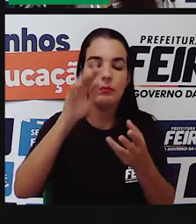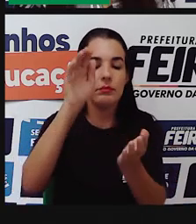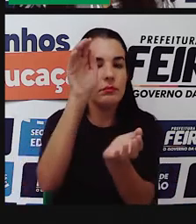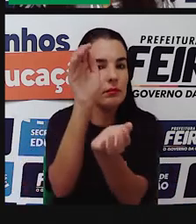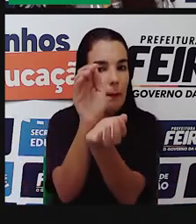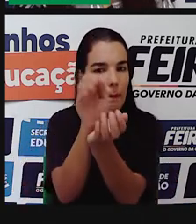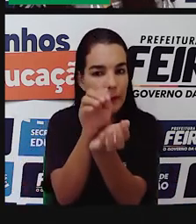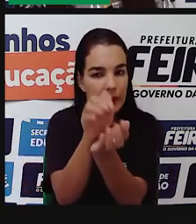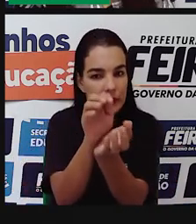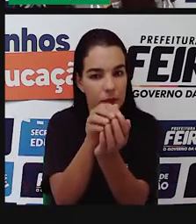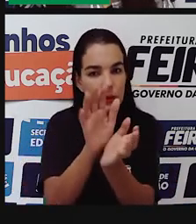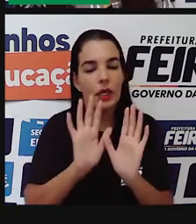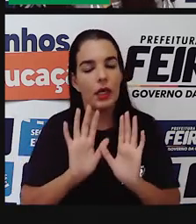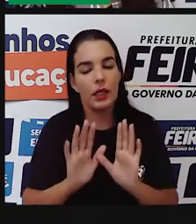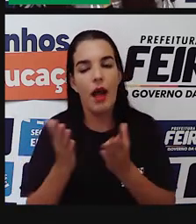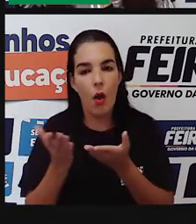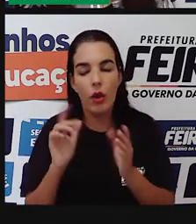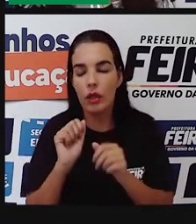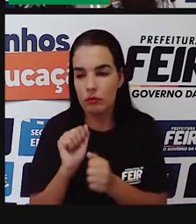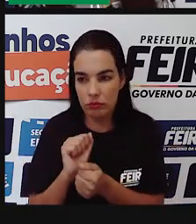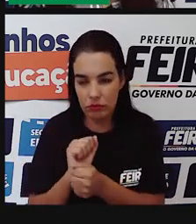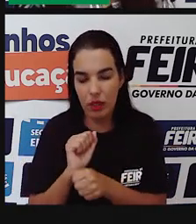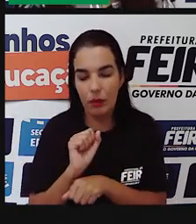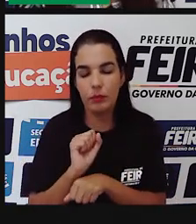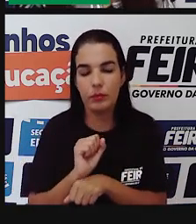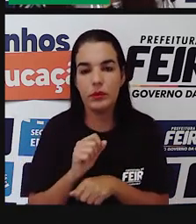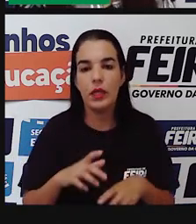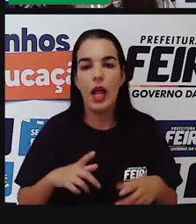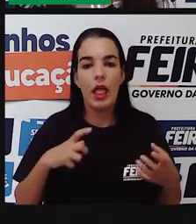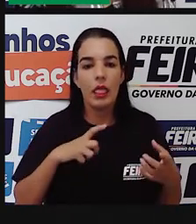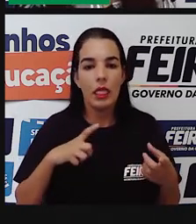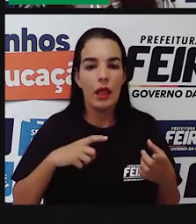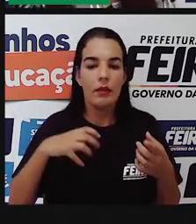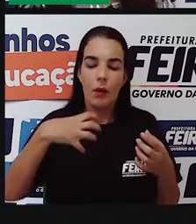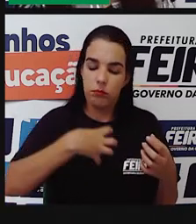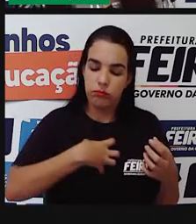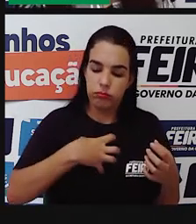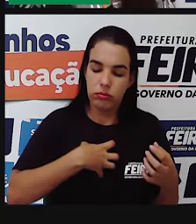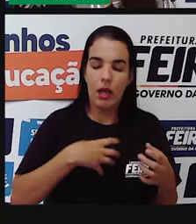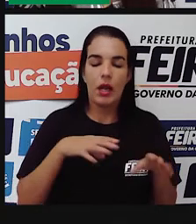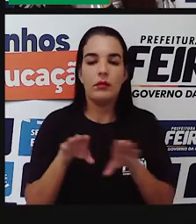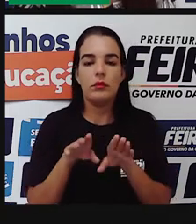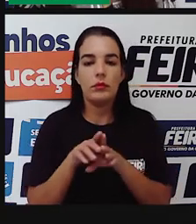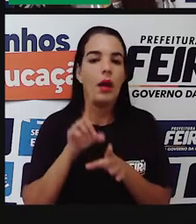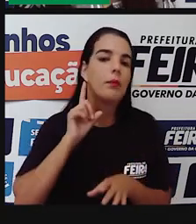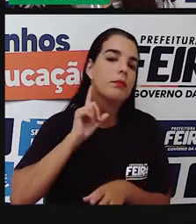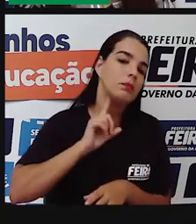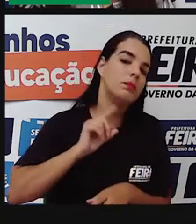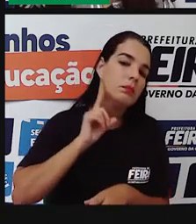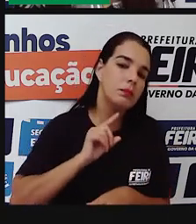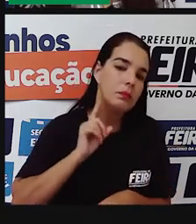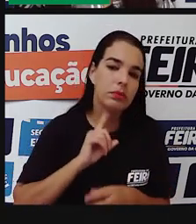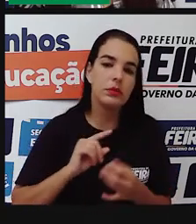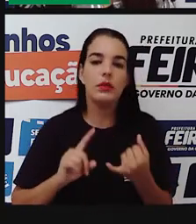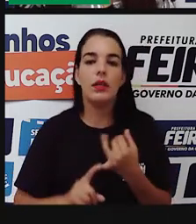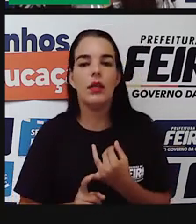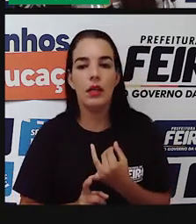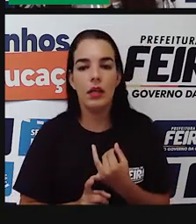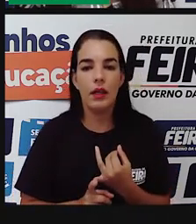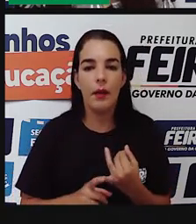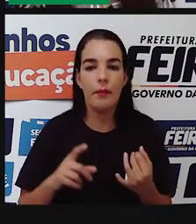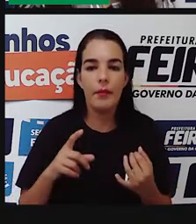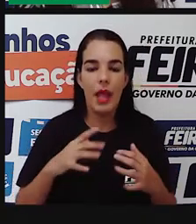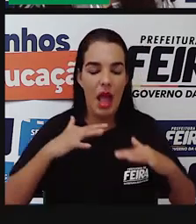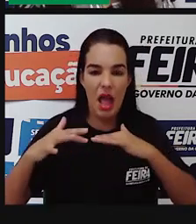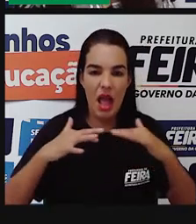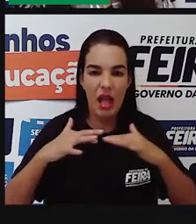ver depois, nós não vamos ver nesse momento, Conjuração Baiana, Guerra dos Emboabas, Inconfidência Mineira, Revolta